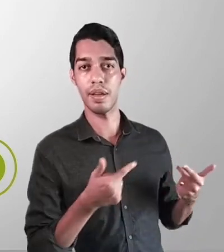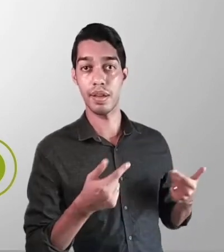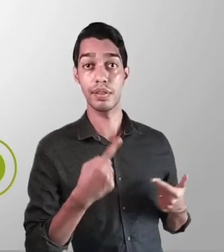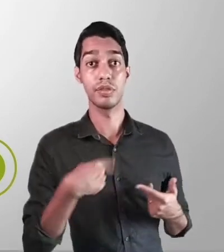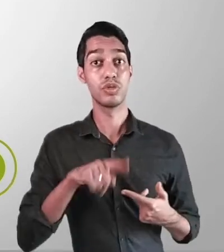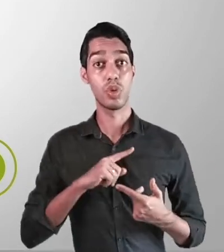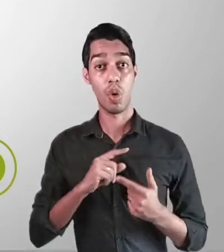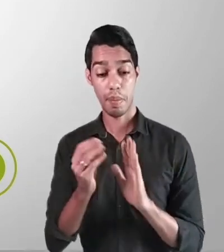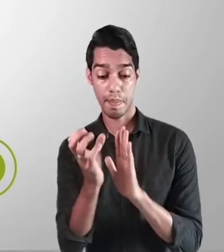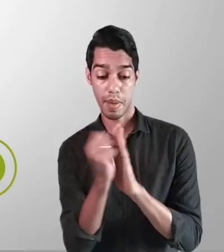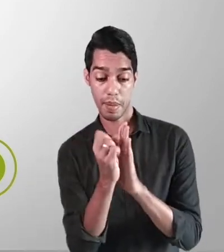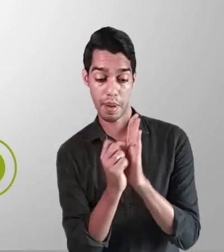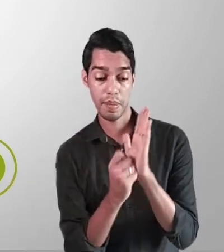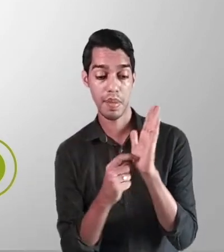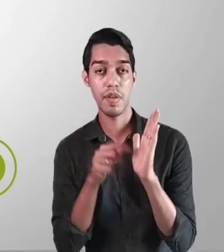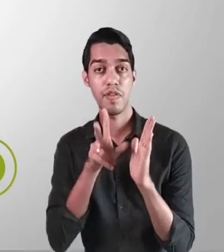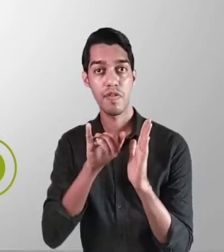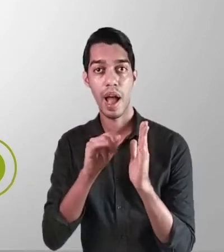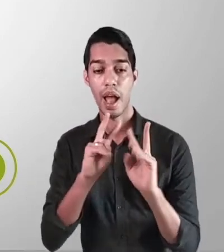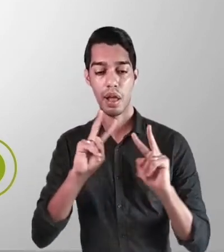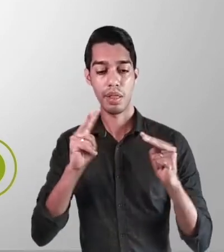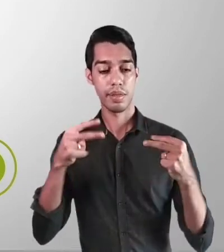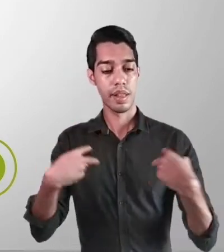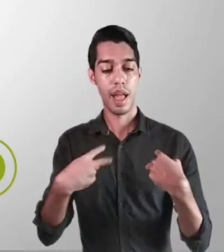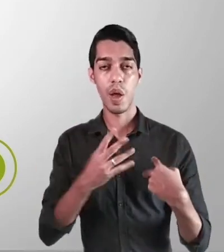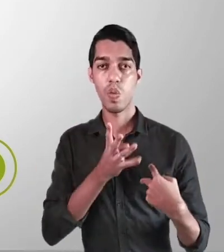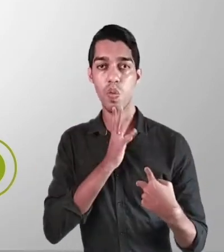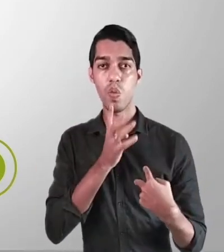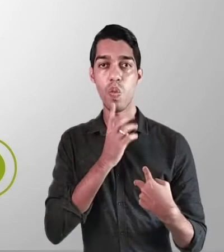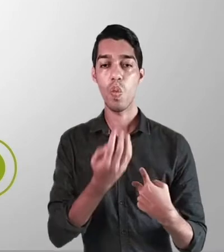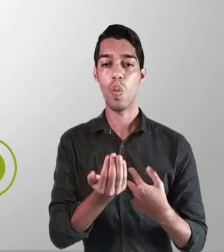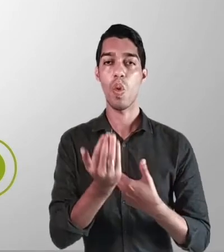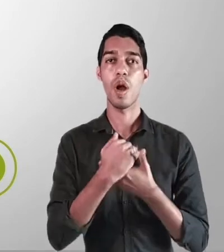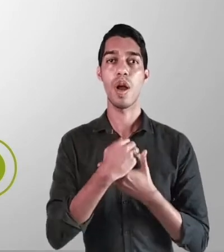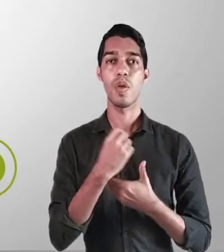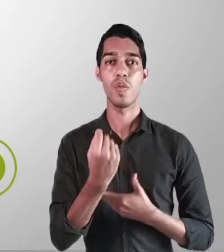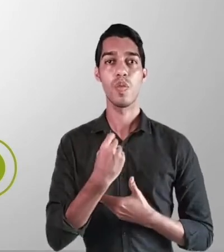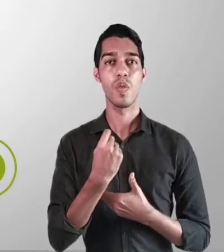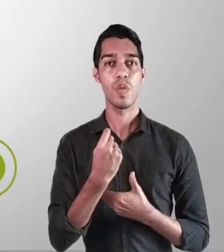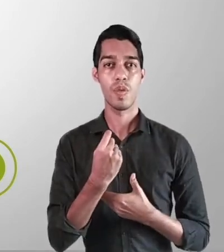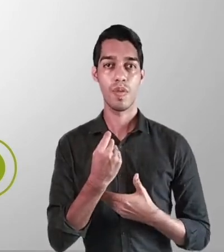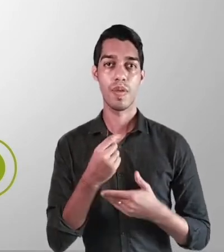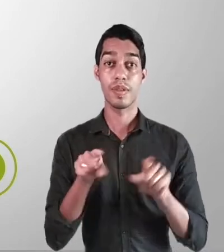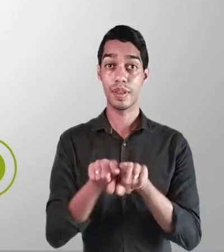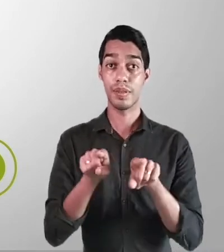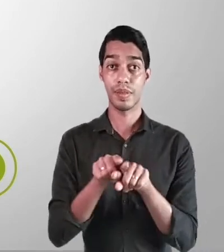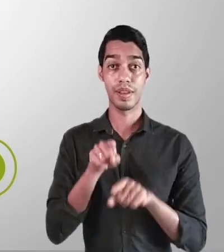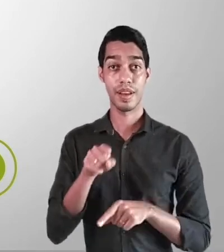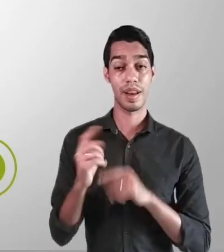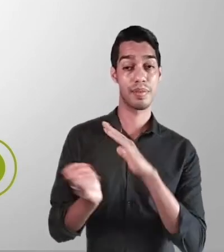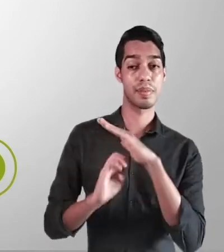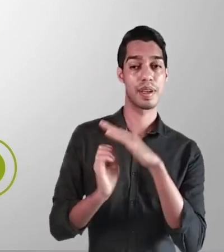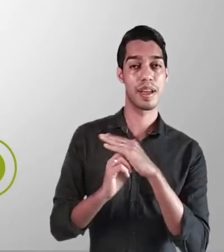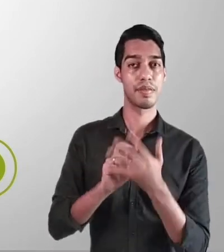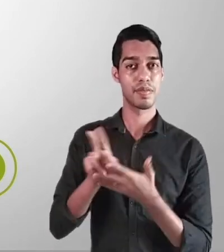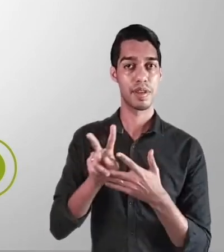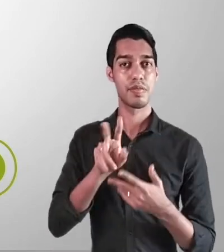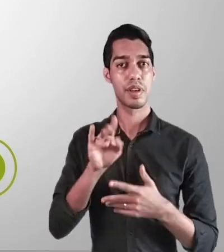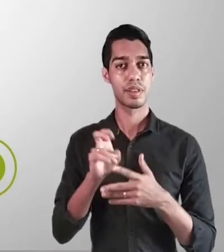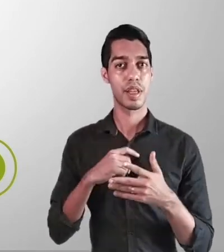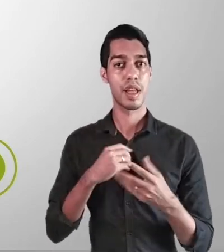melhor essas situações, de maneira que o sistema financeiro e as empresas possam desenvolver estratégias mais assertivas aí de educação.